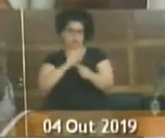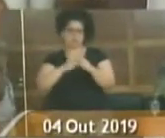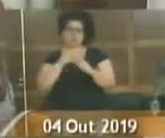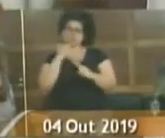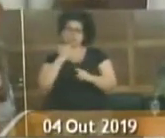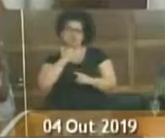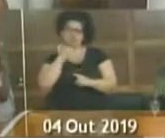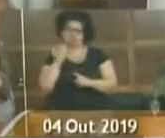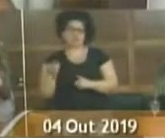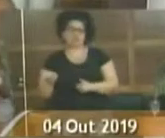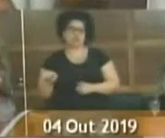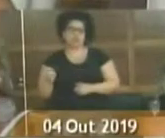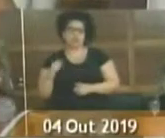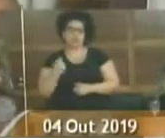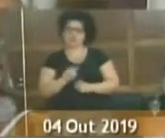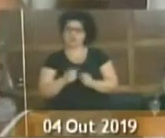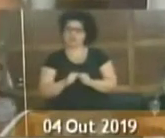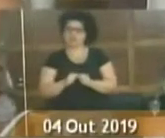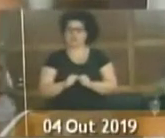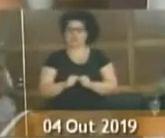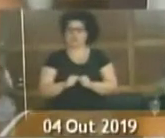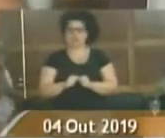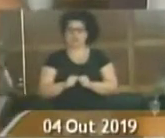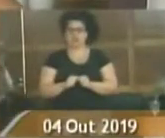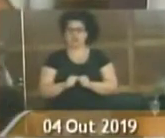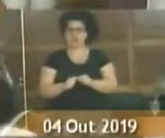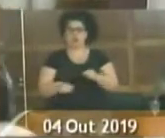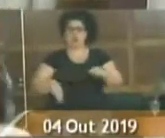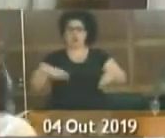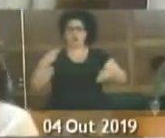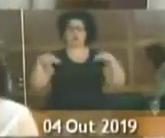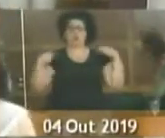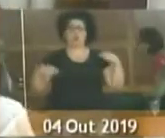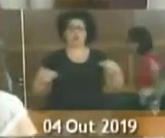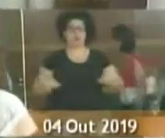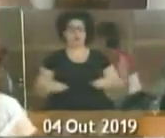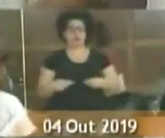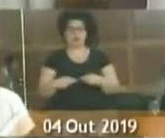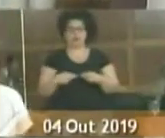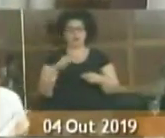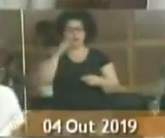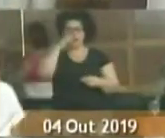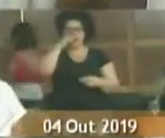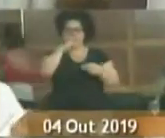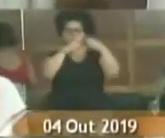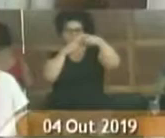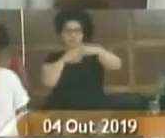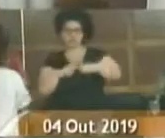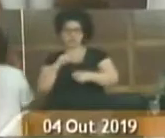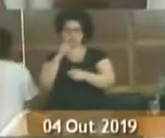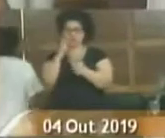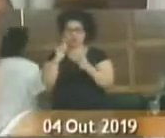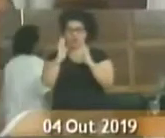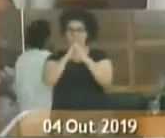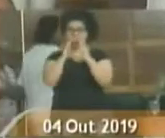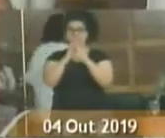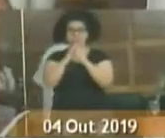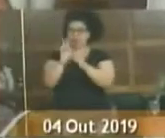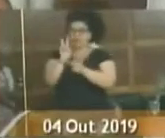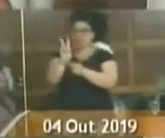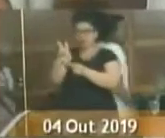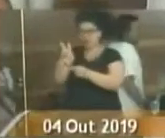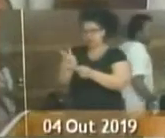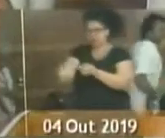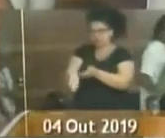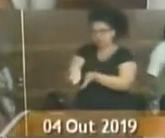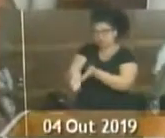adianta a gente operar colunas, que é o que a gente faz, se a gente não tiver um lar temporário responsável para manter esse